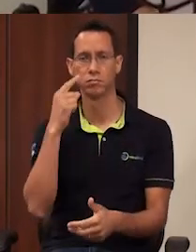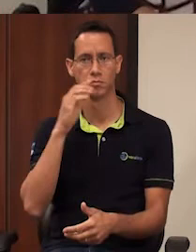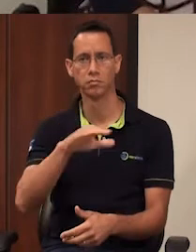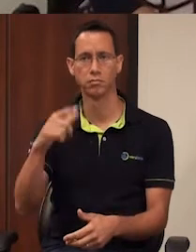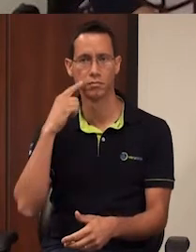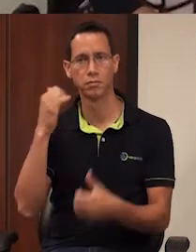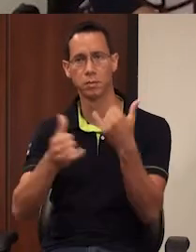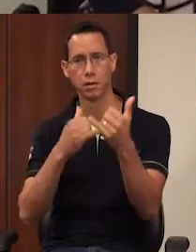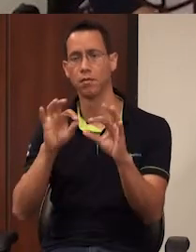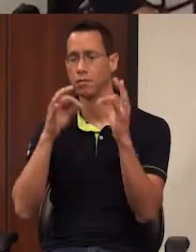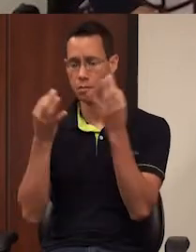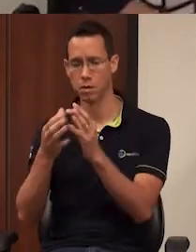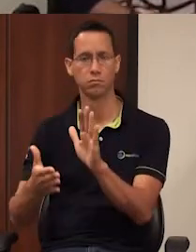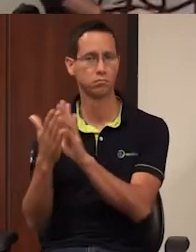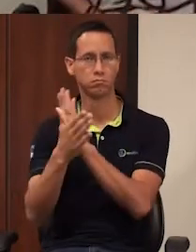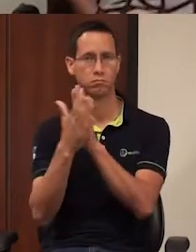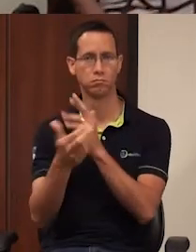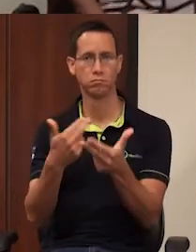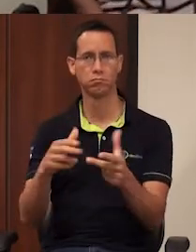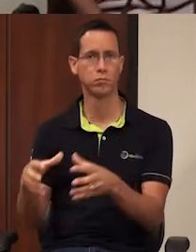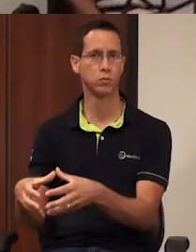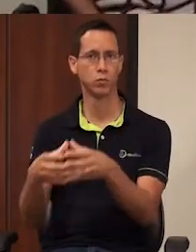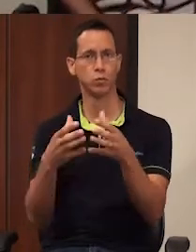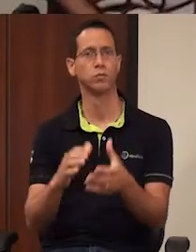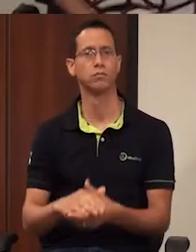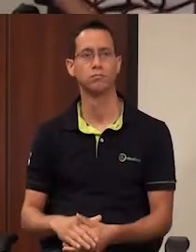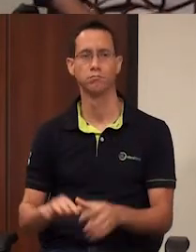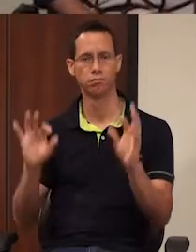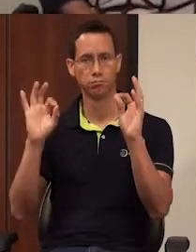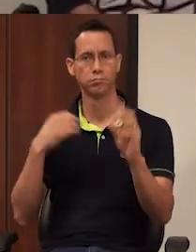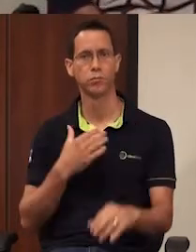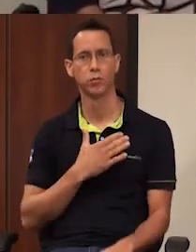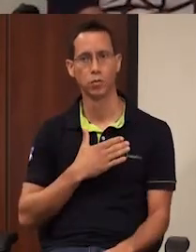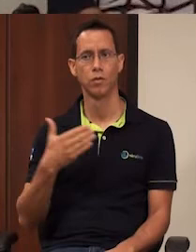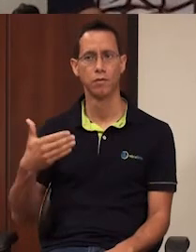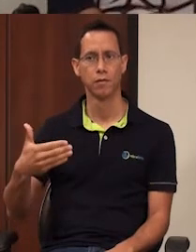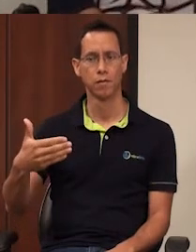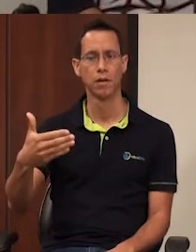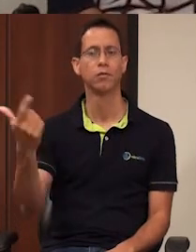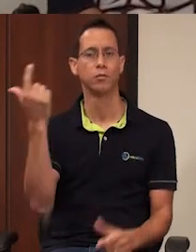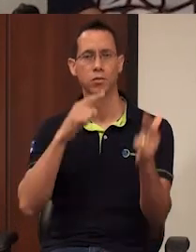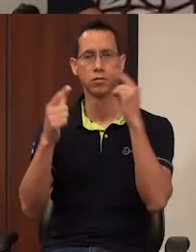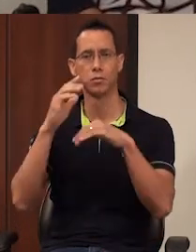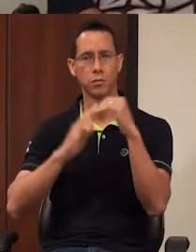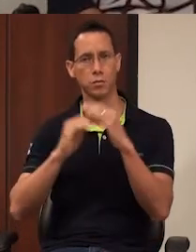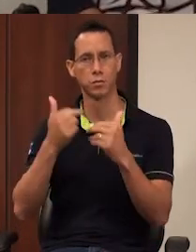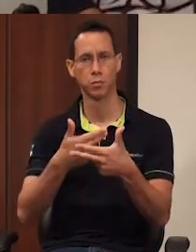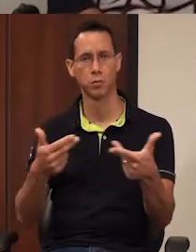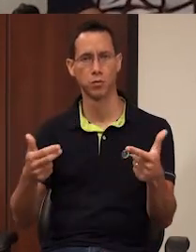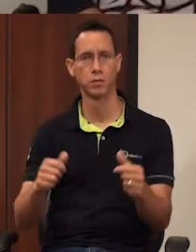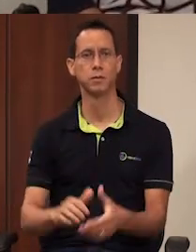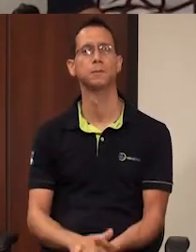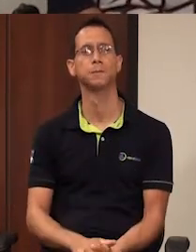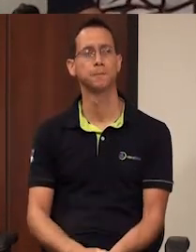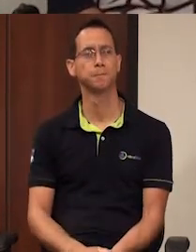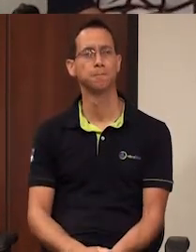a família. Então, é maravilhoso ver que ele vai conseguindo fazer o que todo mundo faz. Aí, acho